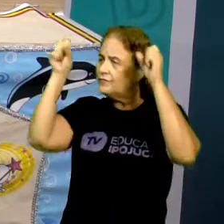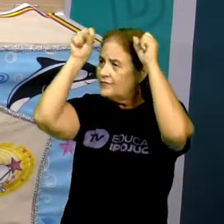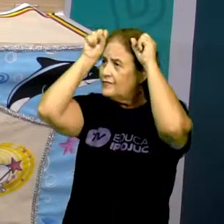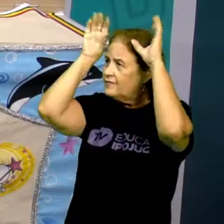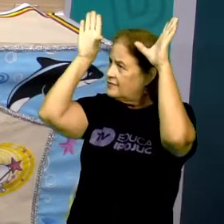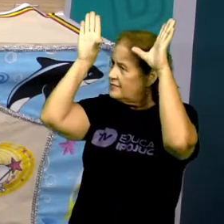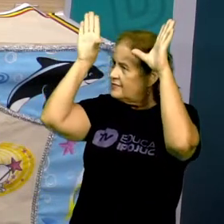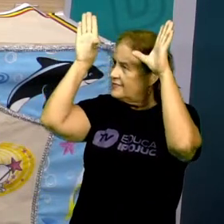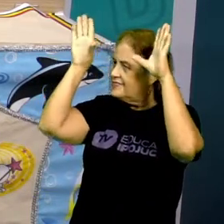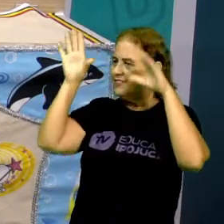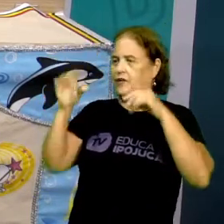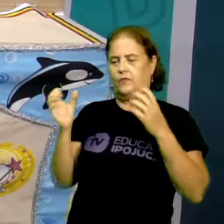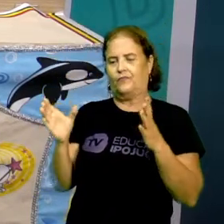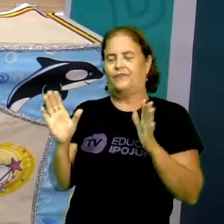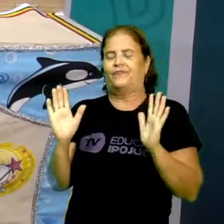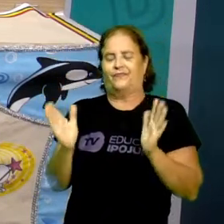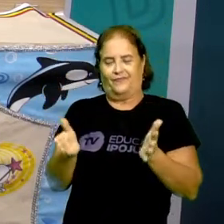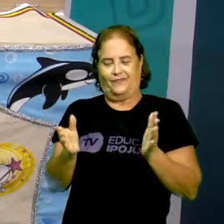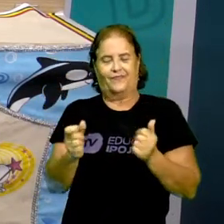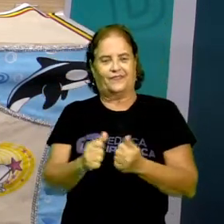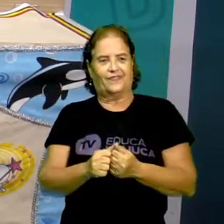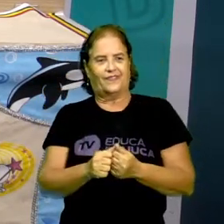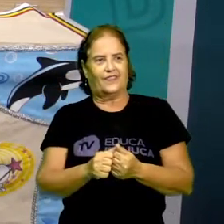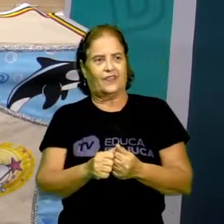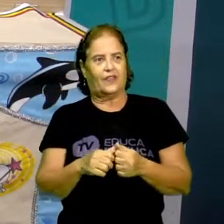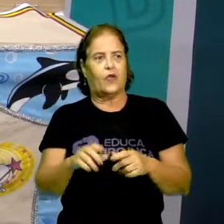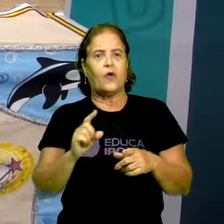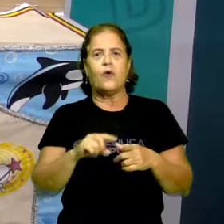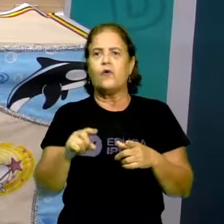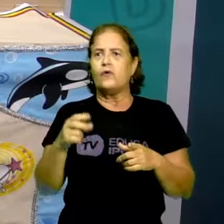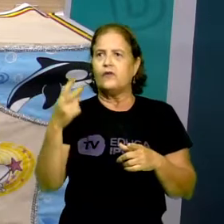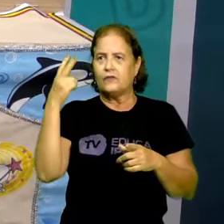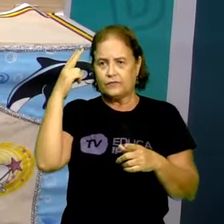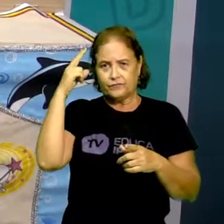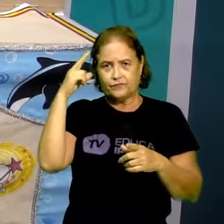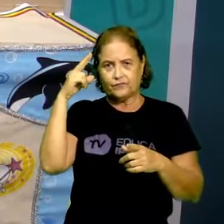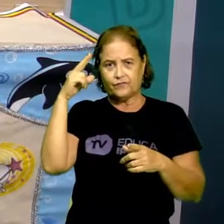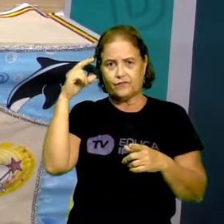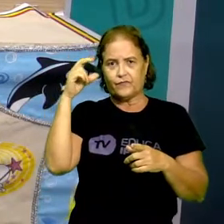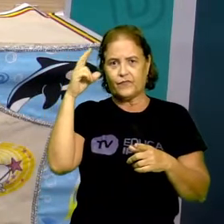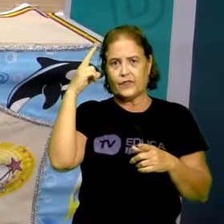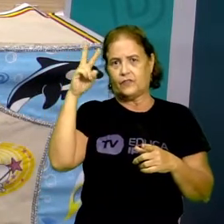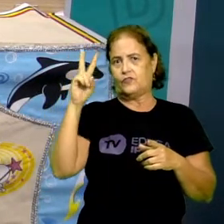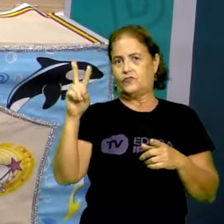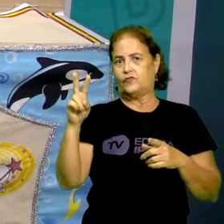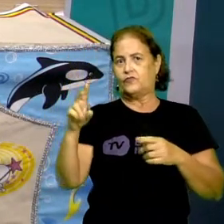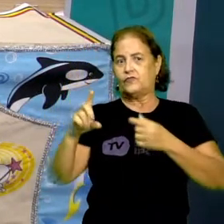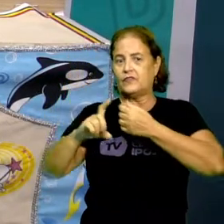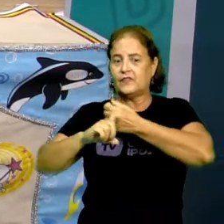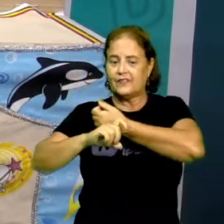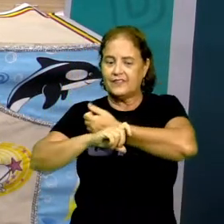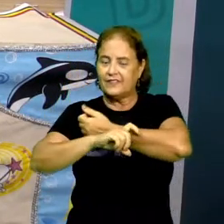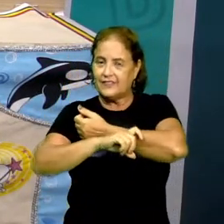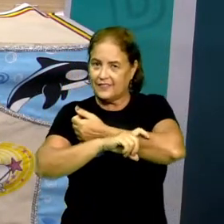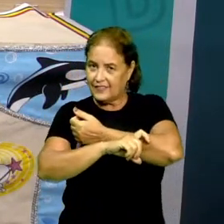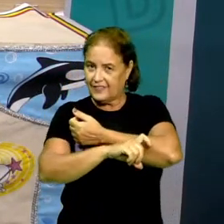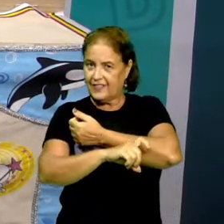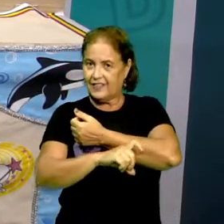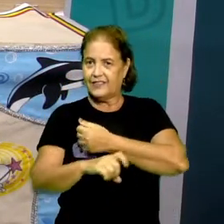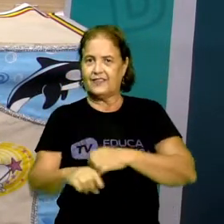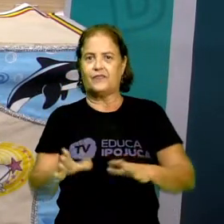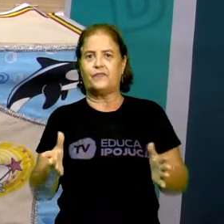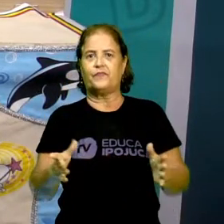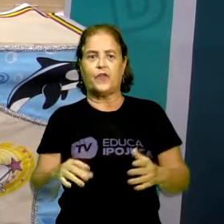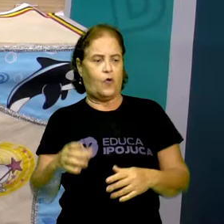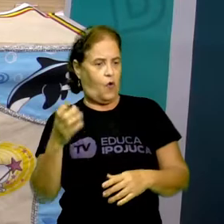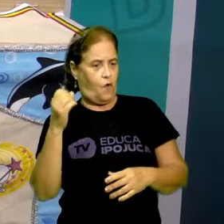Ah, certo! Tia Lê, olha só, criançada! Trouxe a largata! Olha, Leiturinha,